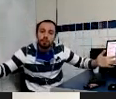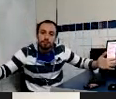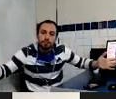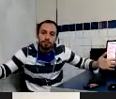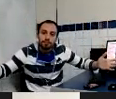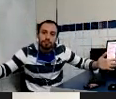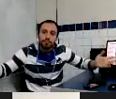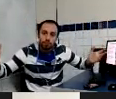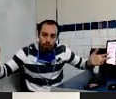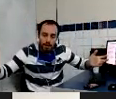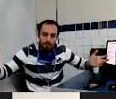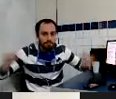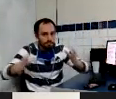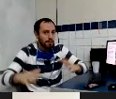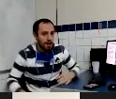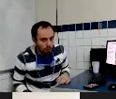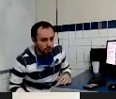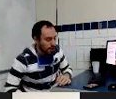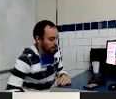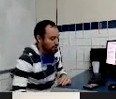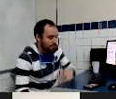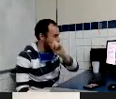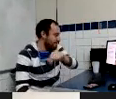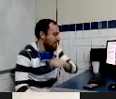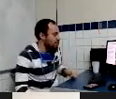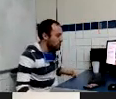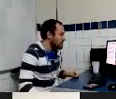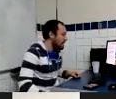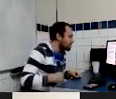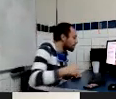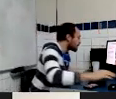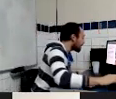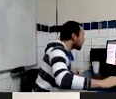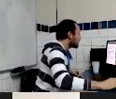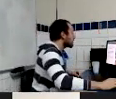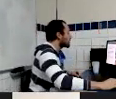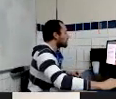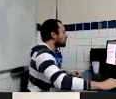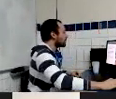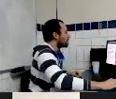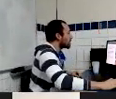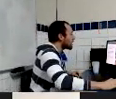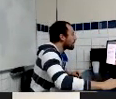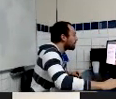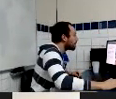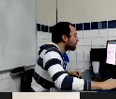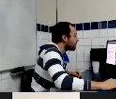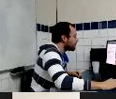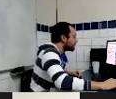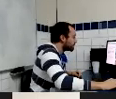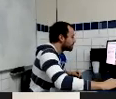aumentando. Tudo bem? É isso que eu vou explicar para você nesse próximo slide. Tá? Então, bora lá.